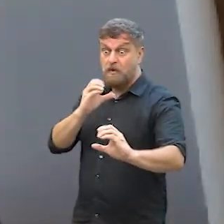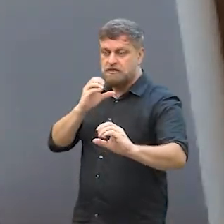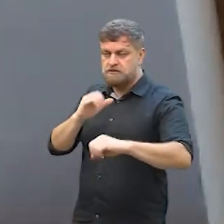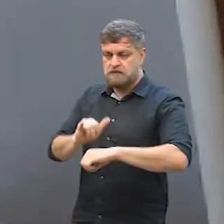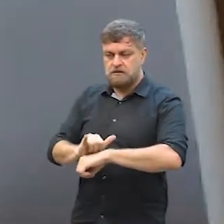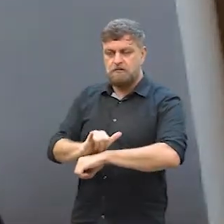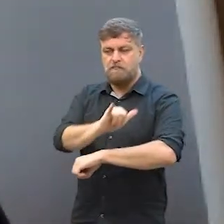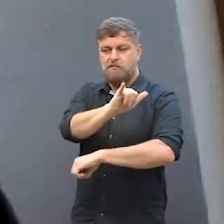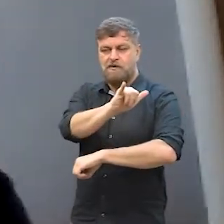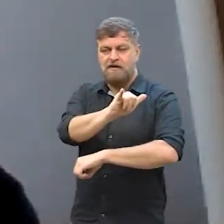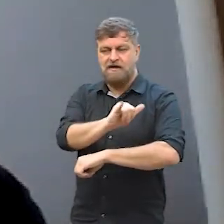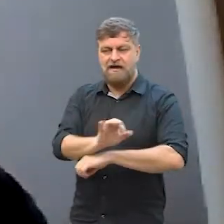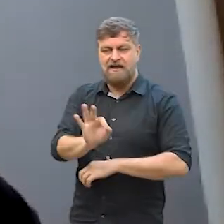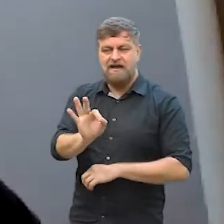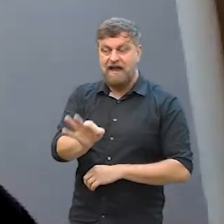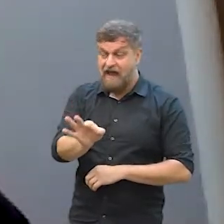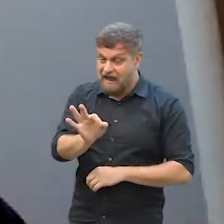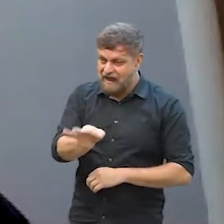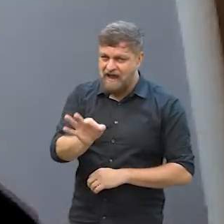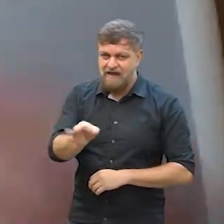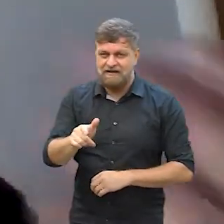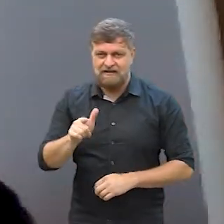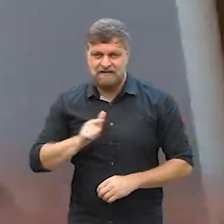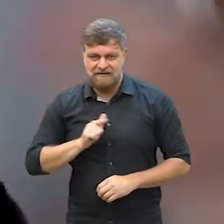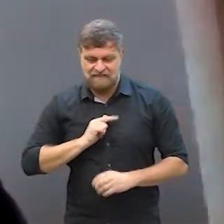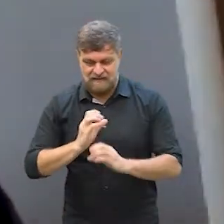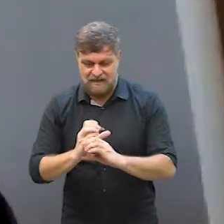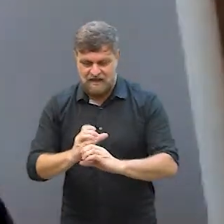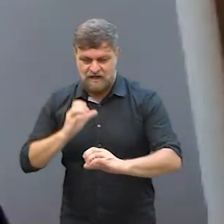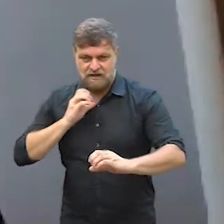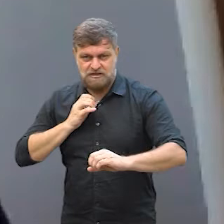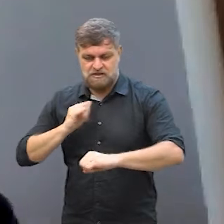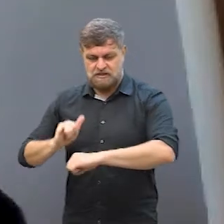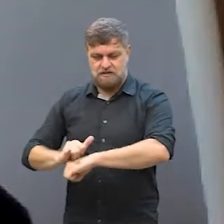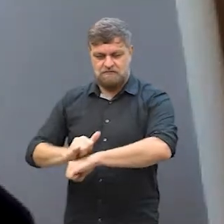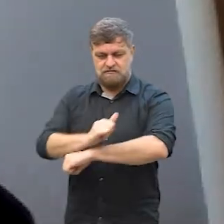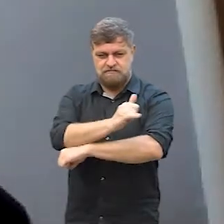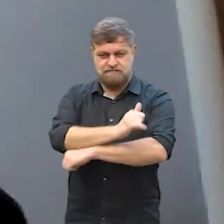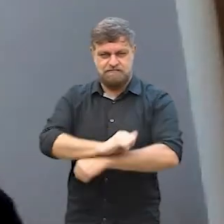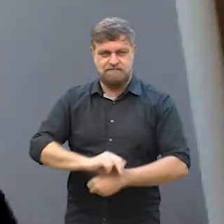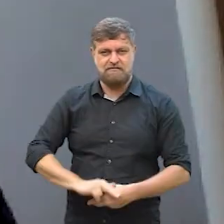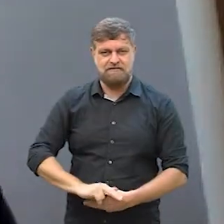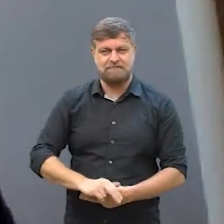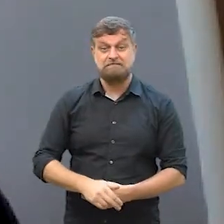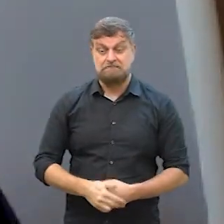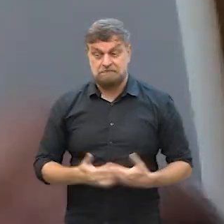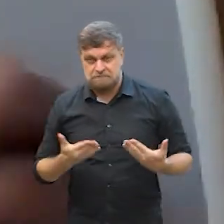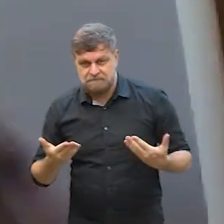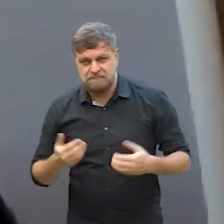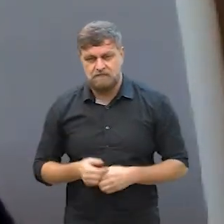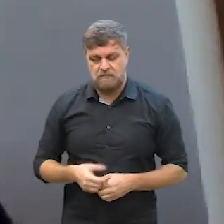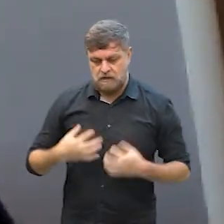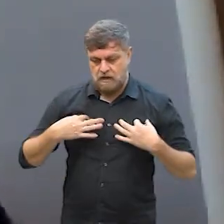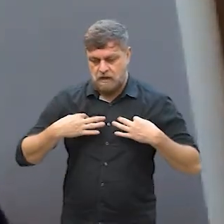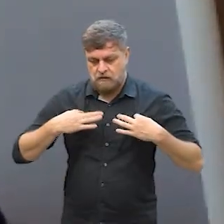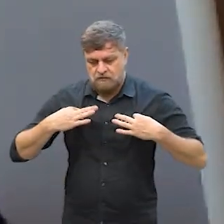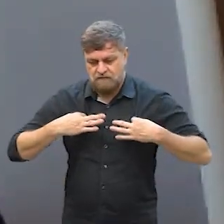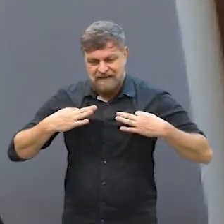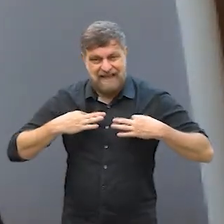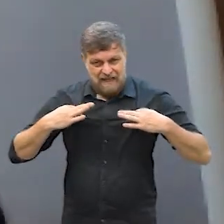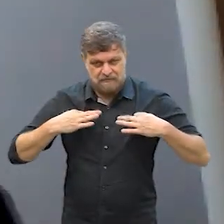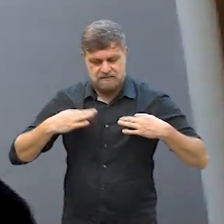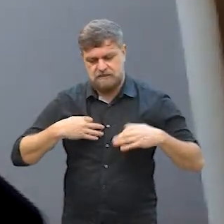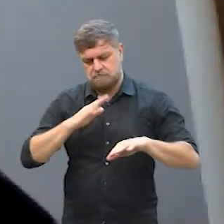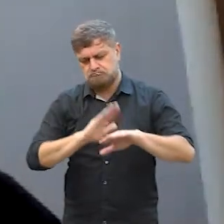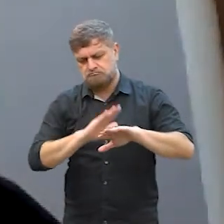engenheiro. Opa, aí, um engenheiro da aeronáutica, um engenheiro mecânico. Eu estou fazendo camiseta